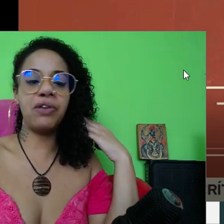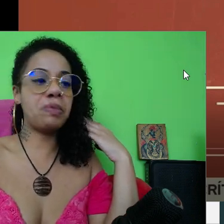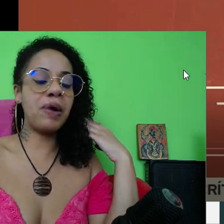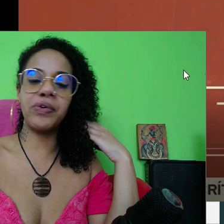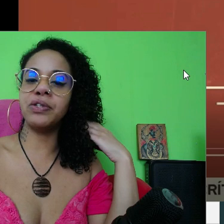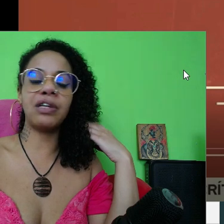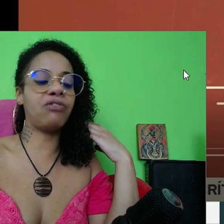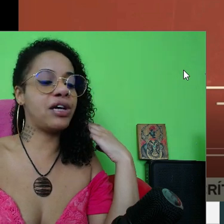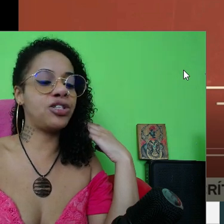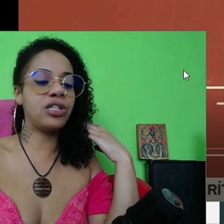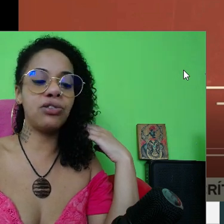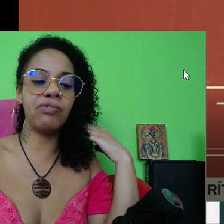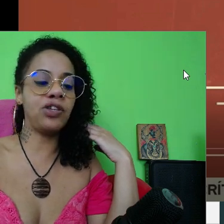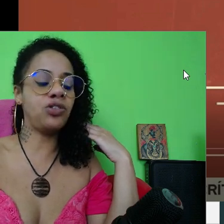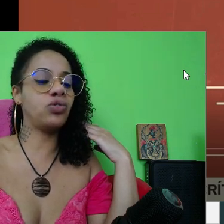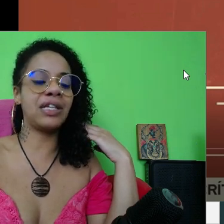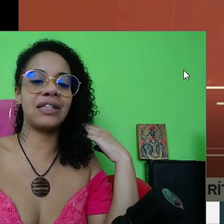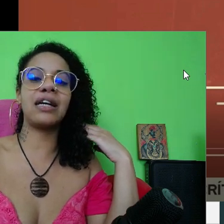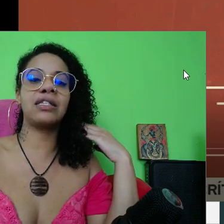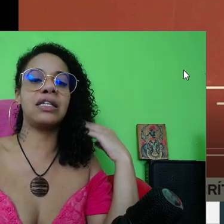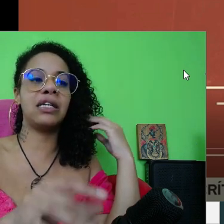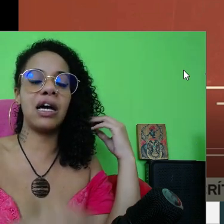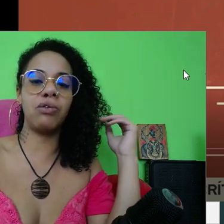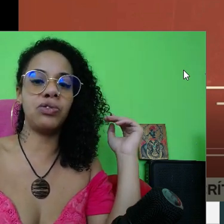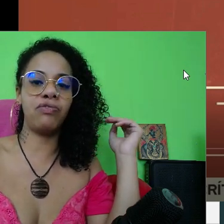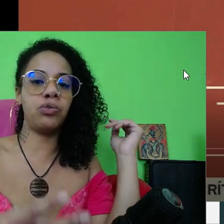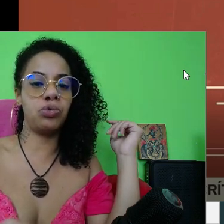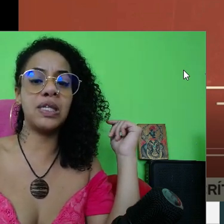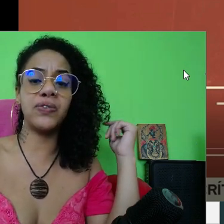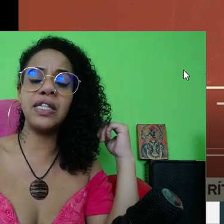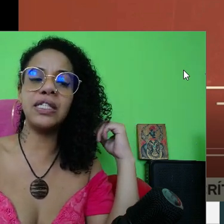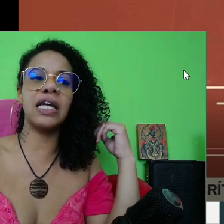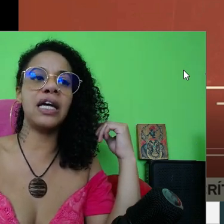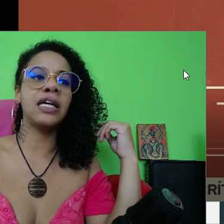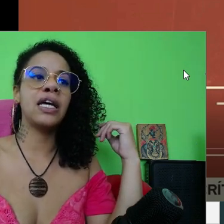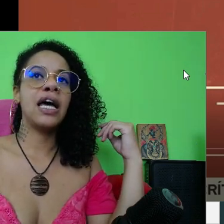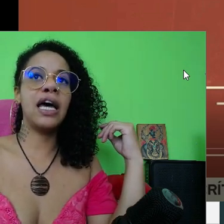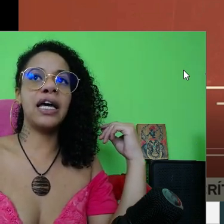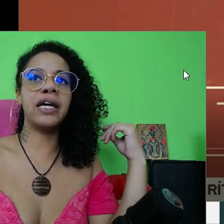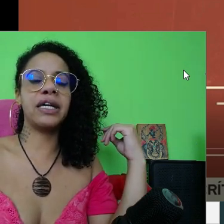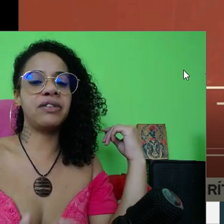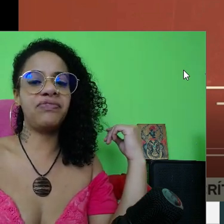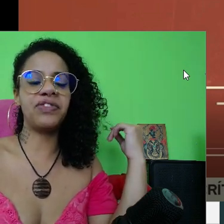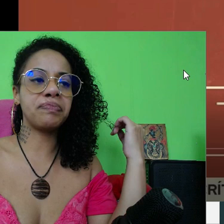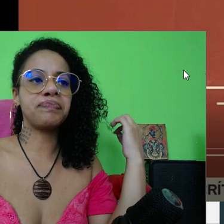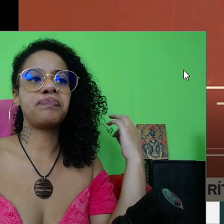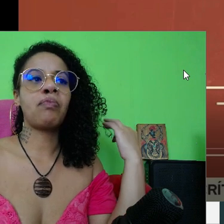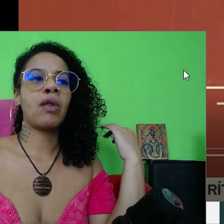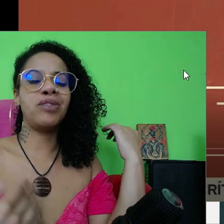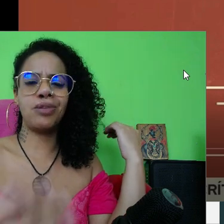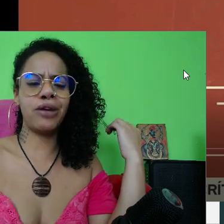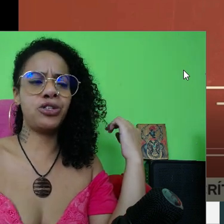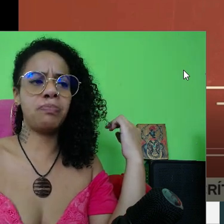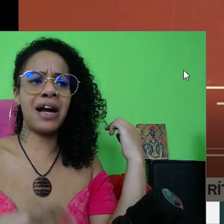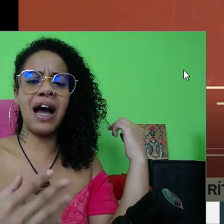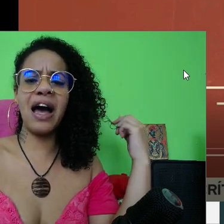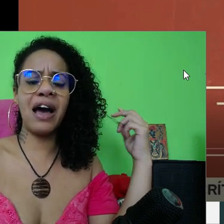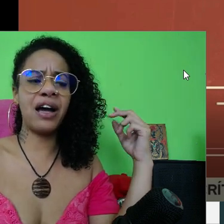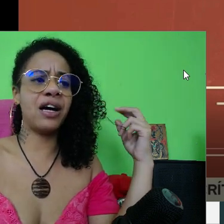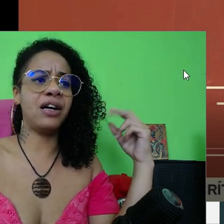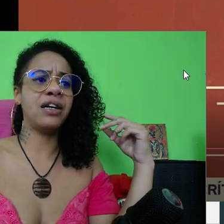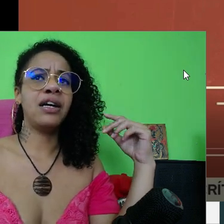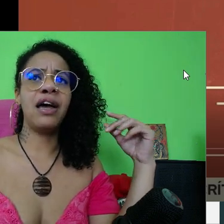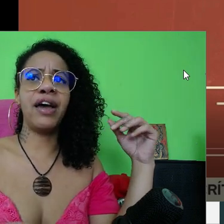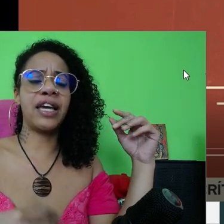essa semana é a mesma coisa eu tava lá editando vídeo dos ataques que esse canal sofreu duas vezes né enfim me chamaram de